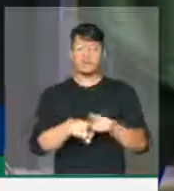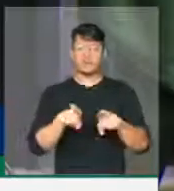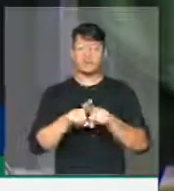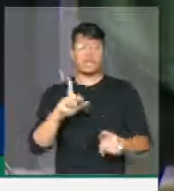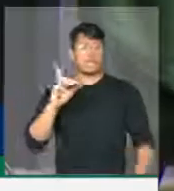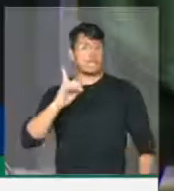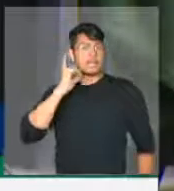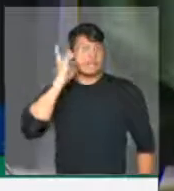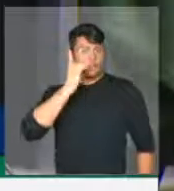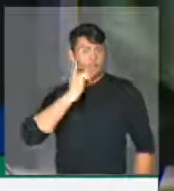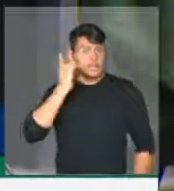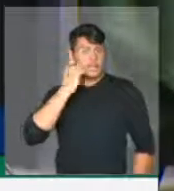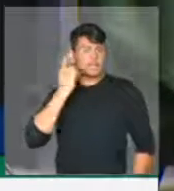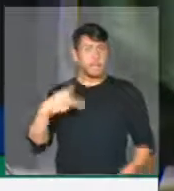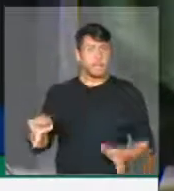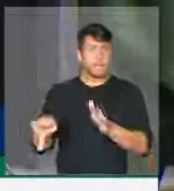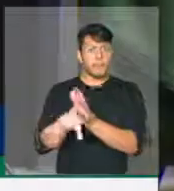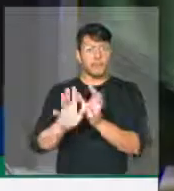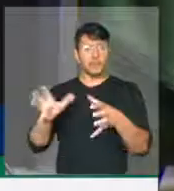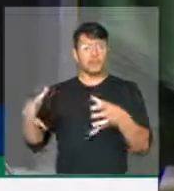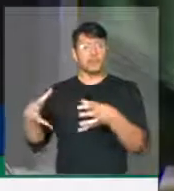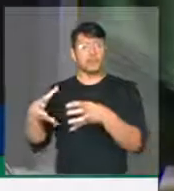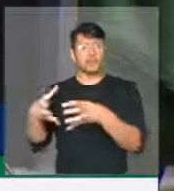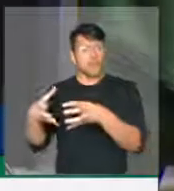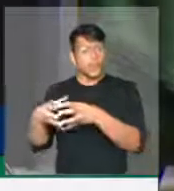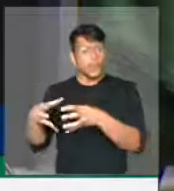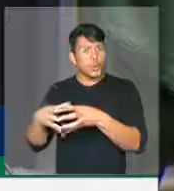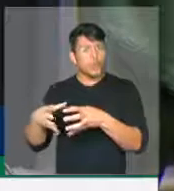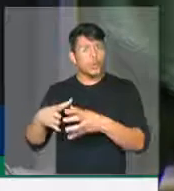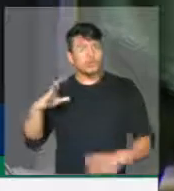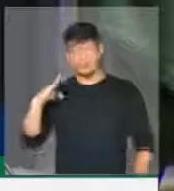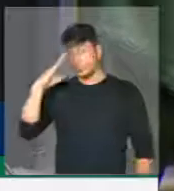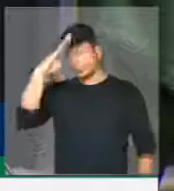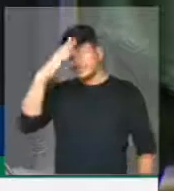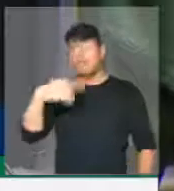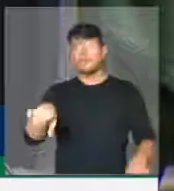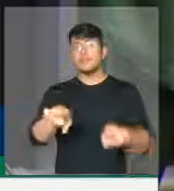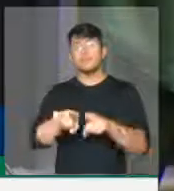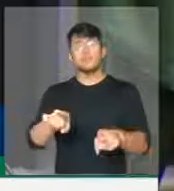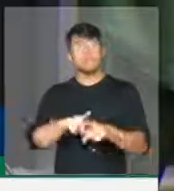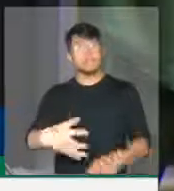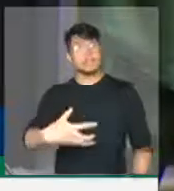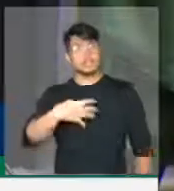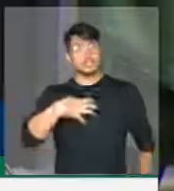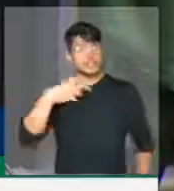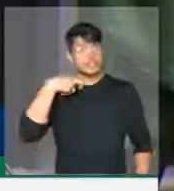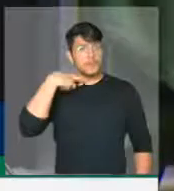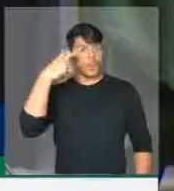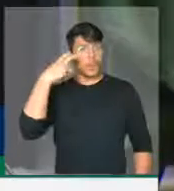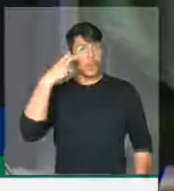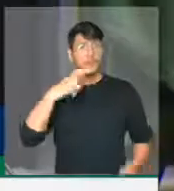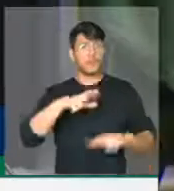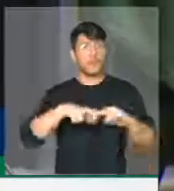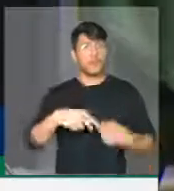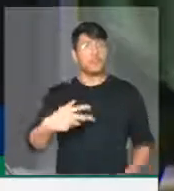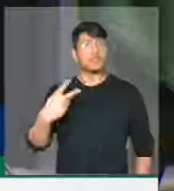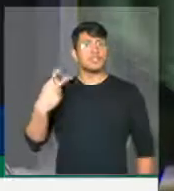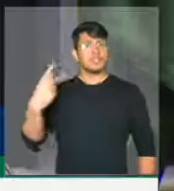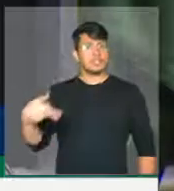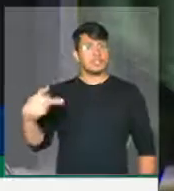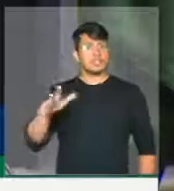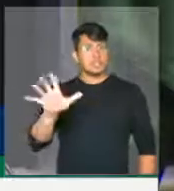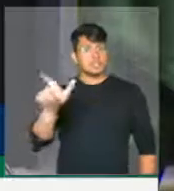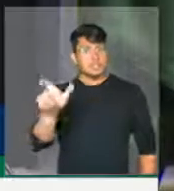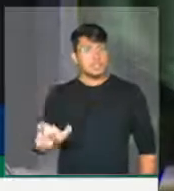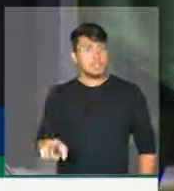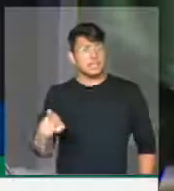de Bolsonaro estão hoje sinceramente envergonhadas da atitude que ele tomou hoje. Eu tenho certeza que todos